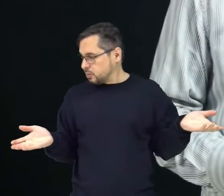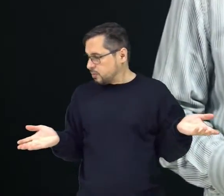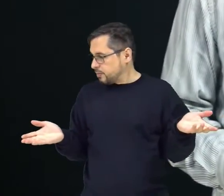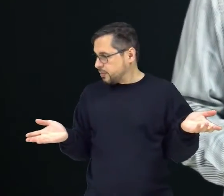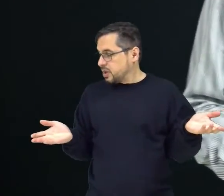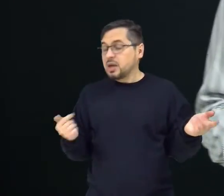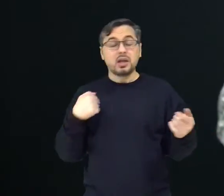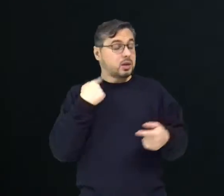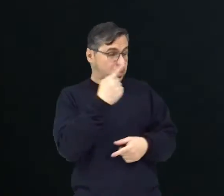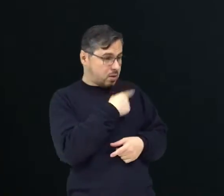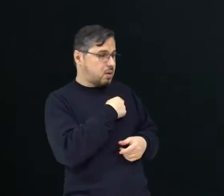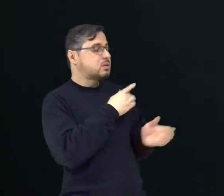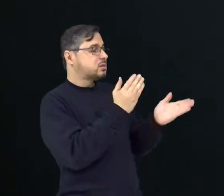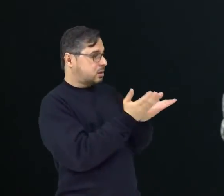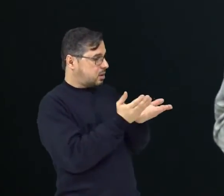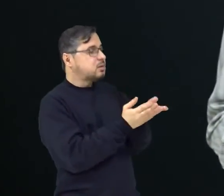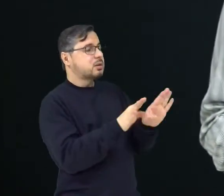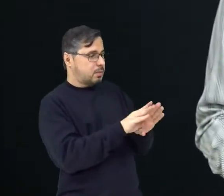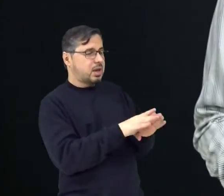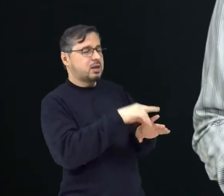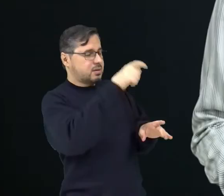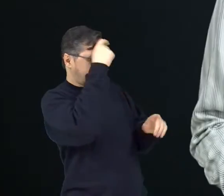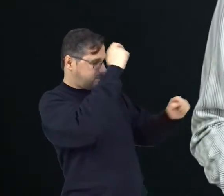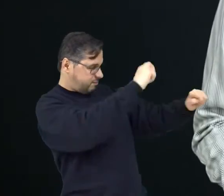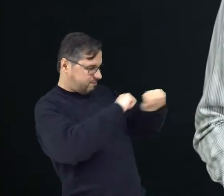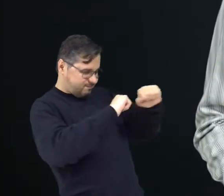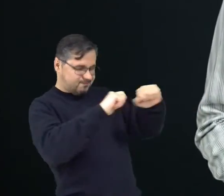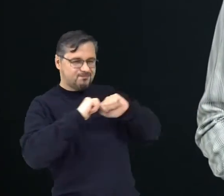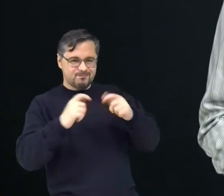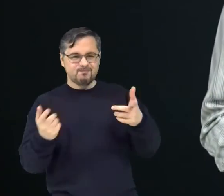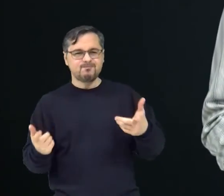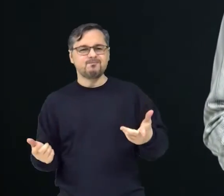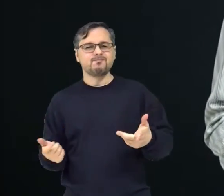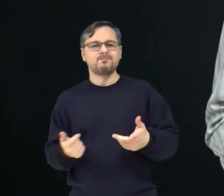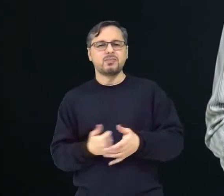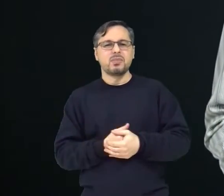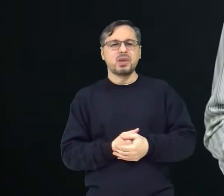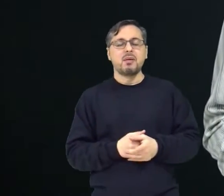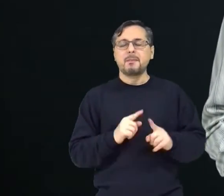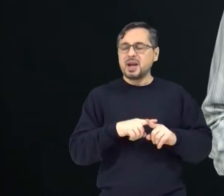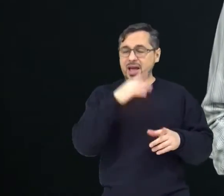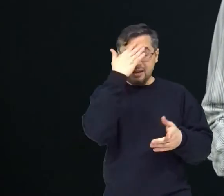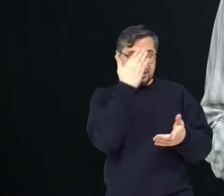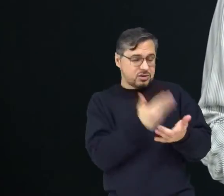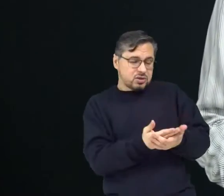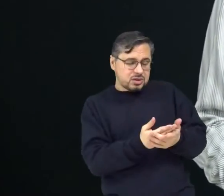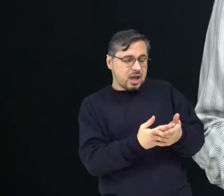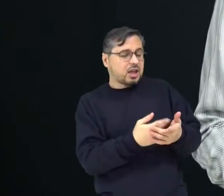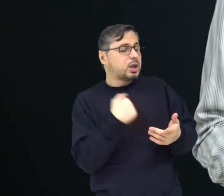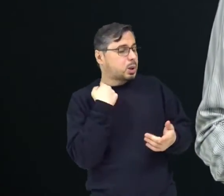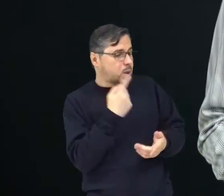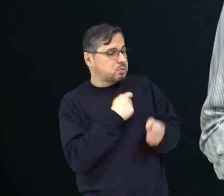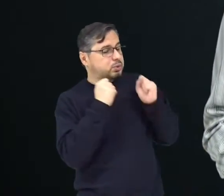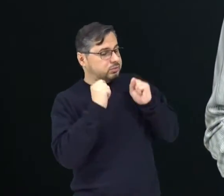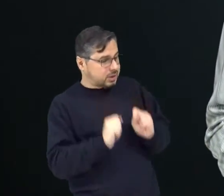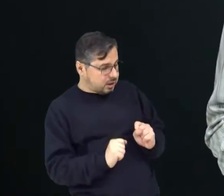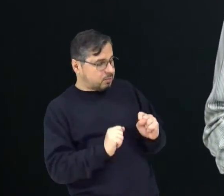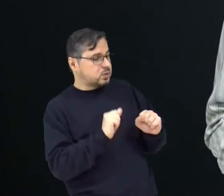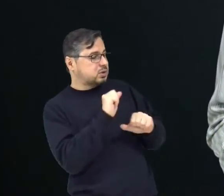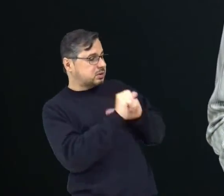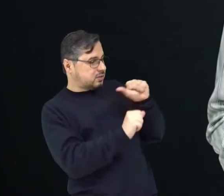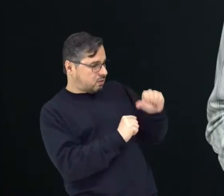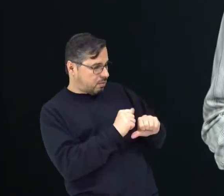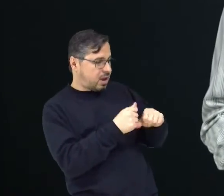somos tentados, não a fazer, porque de fato não acontecerá, mas a acreditarmos que podemos transformar as